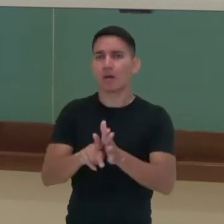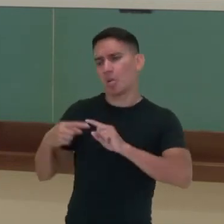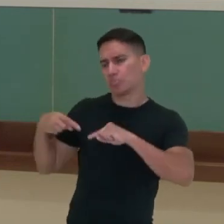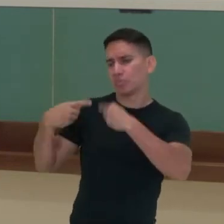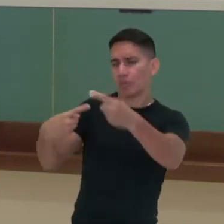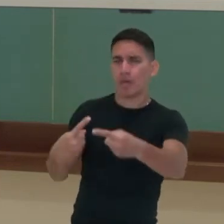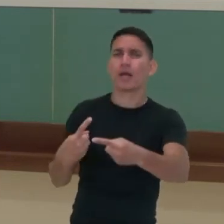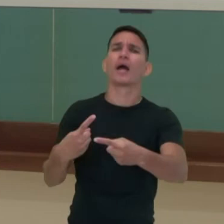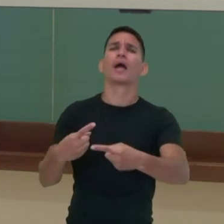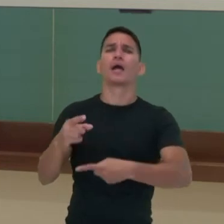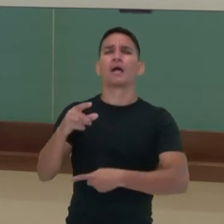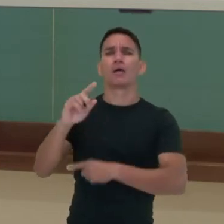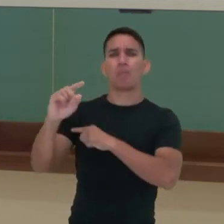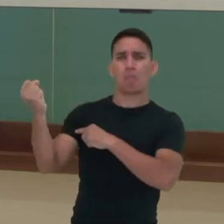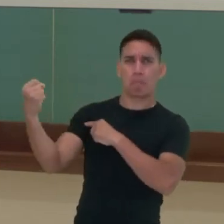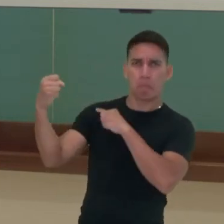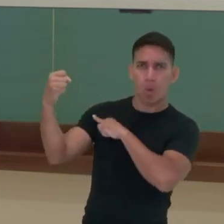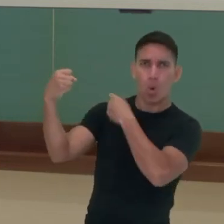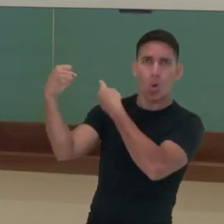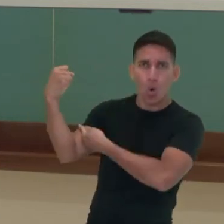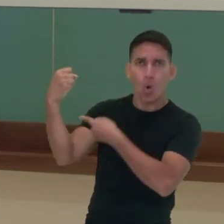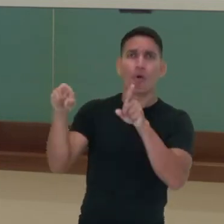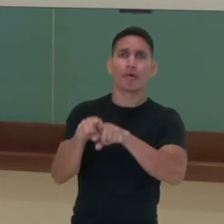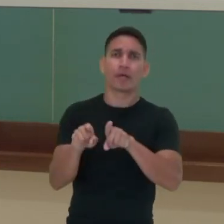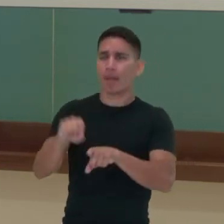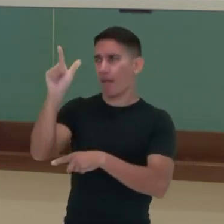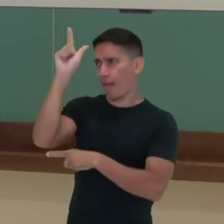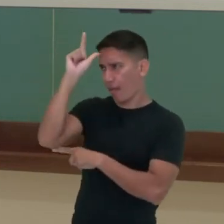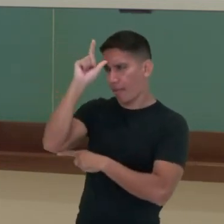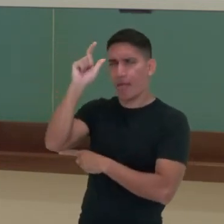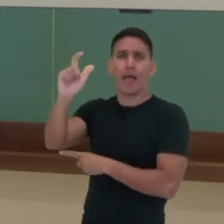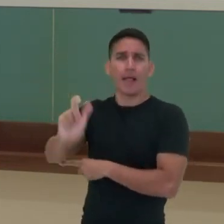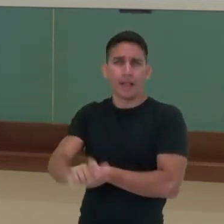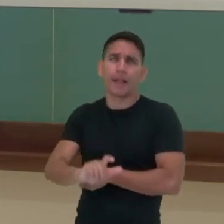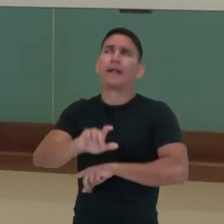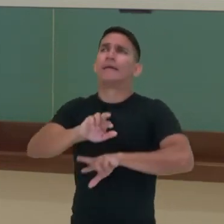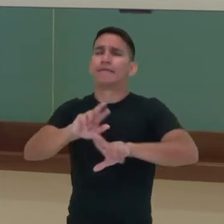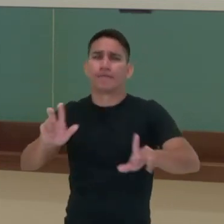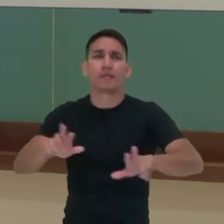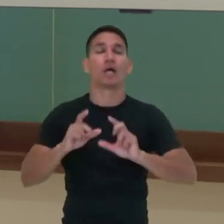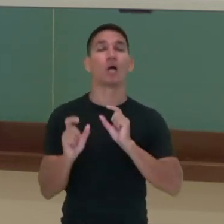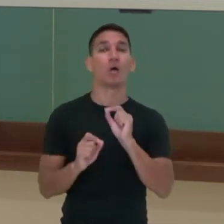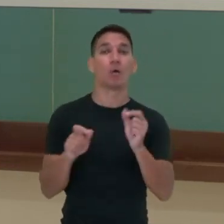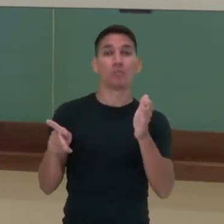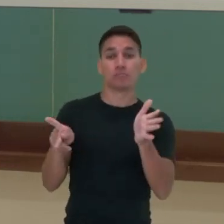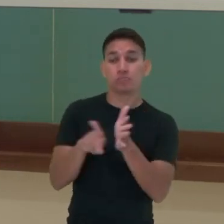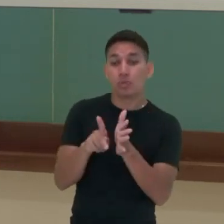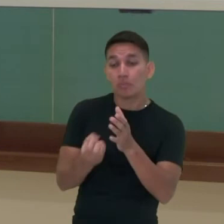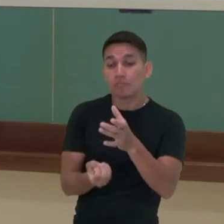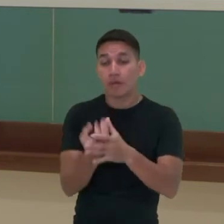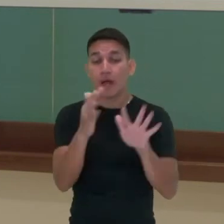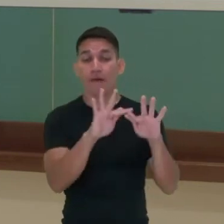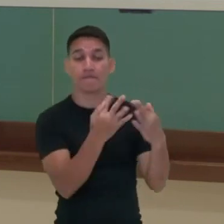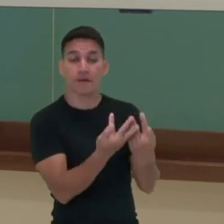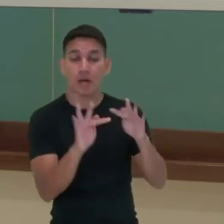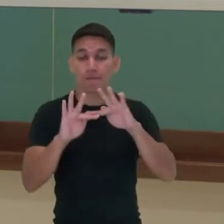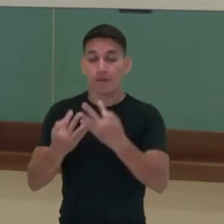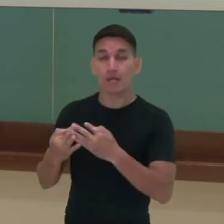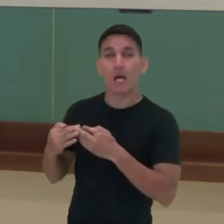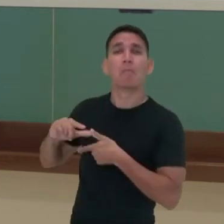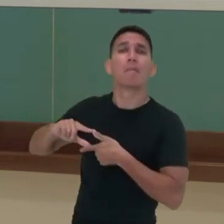ucranianos, poloneses, alemães e italianos, né, formando então ali muitas famílias, né, tradicionais, né,